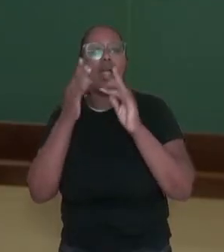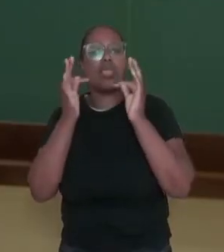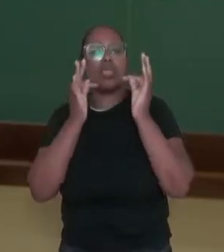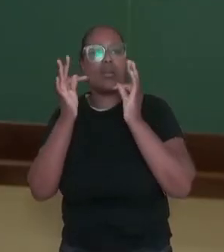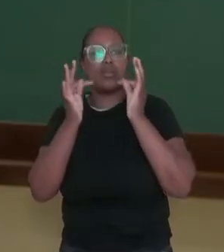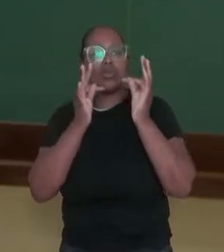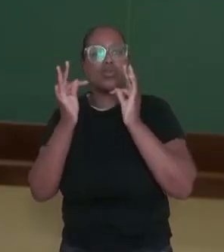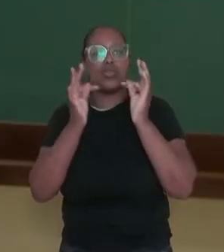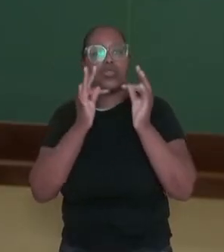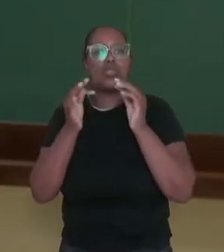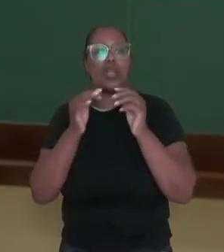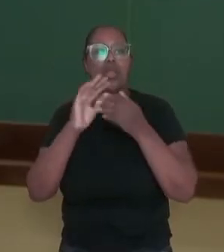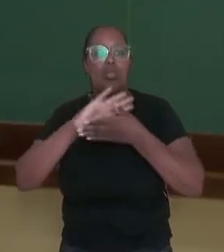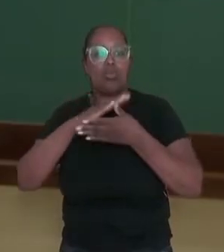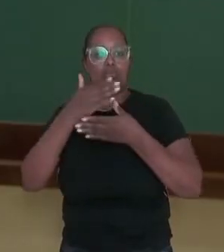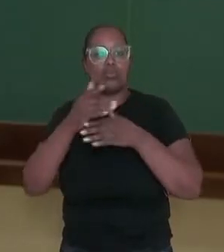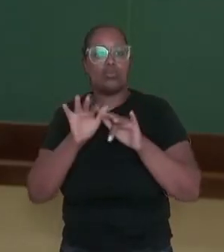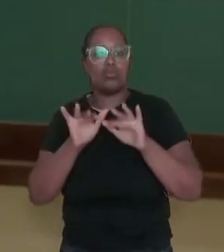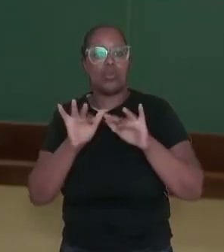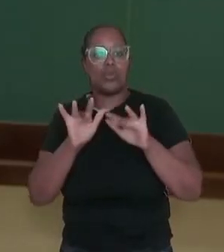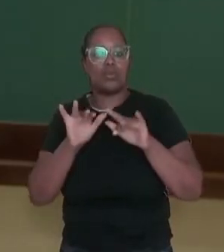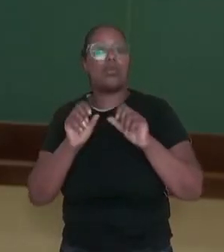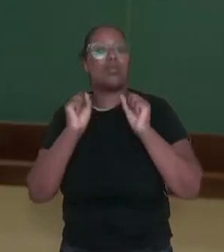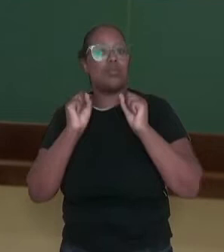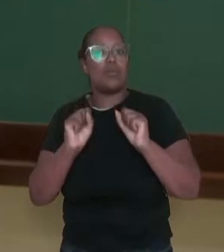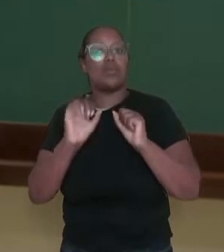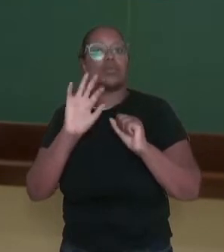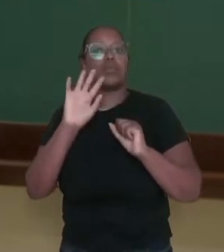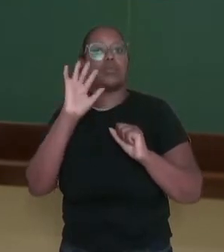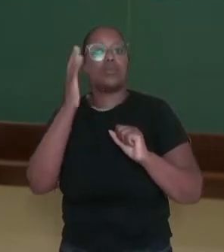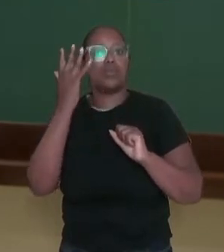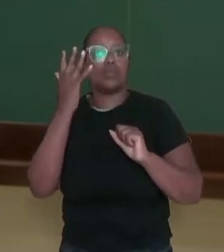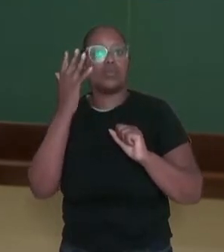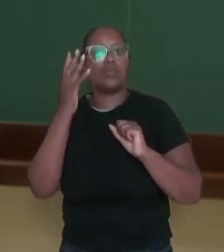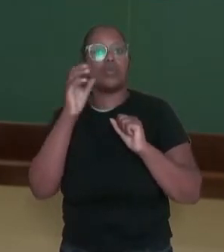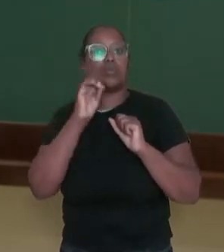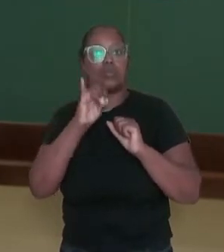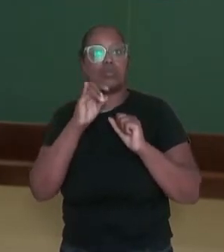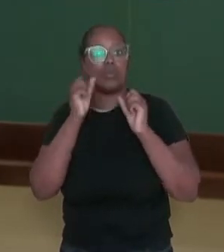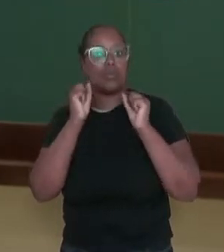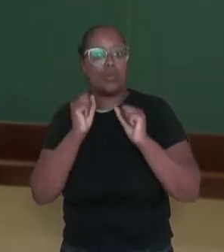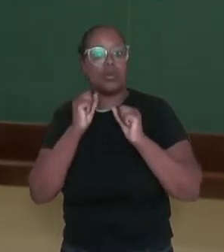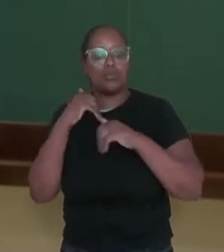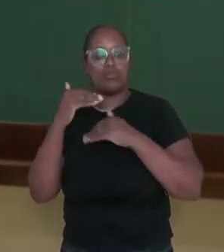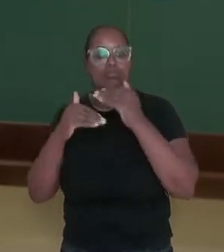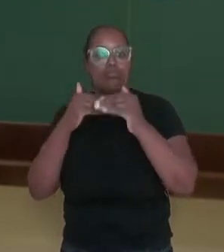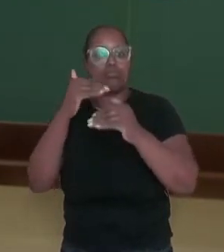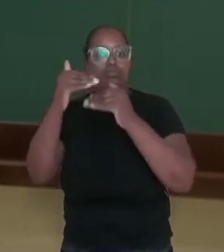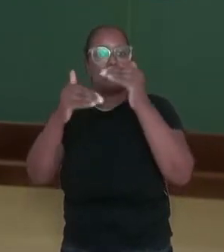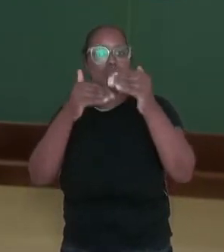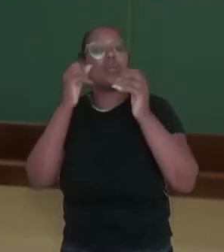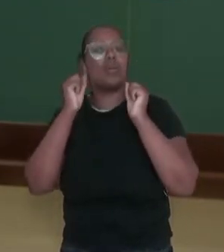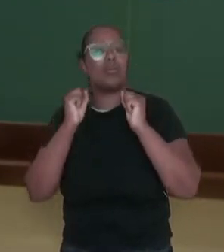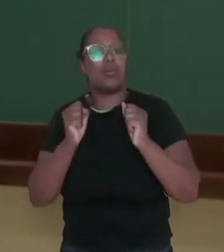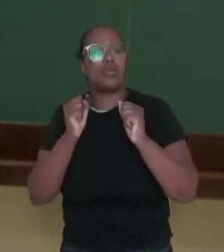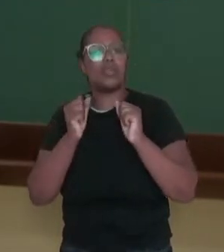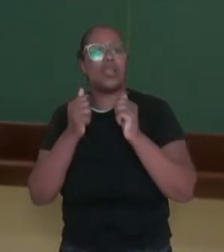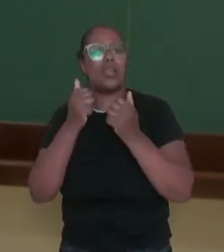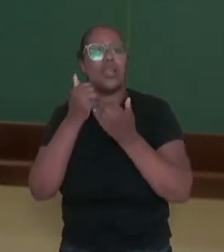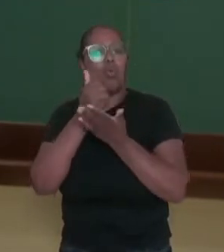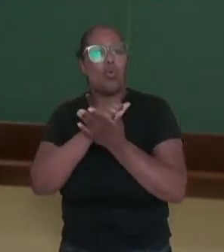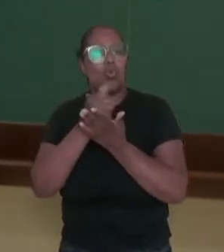possa acontecer, né? Para que ele possa se desenvolver. Pode ser jogado em